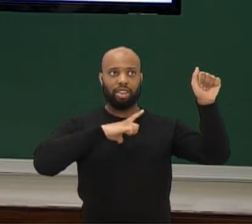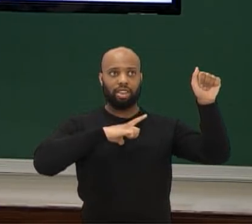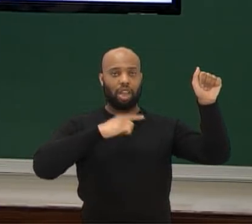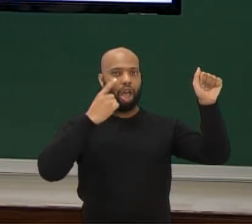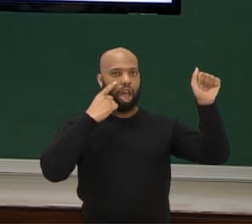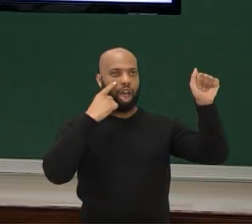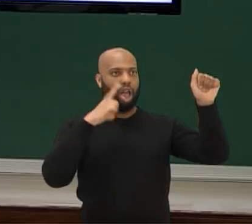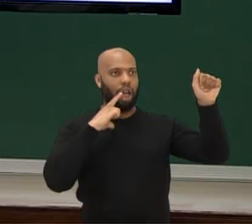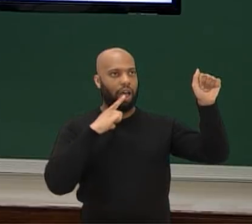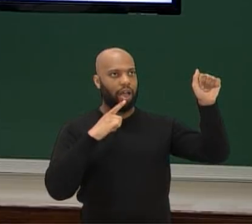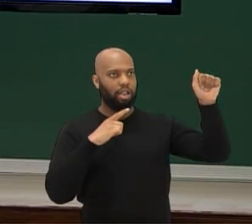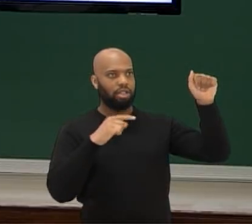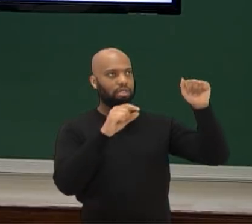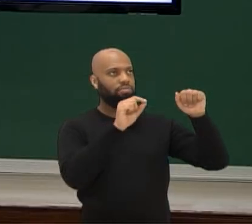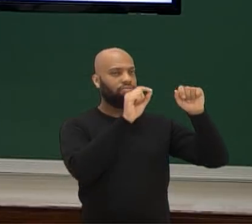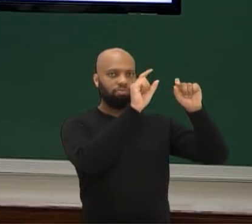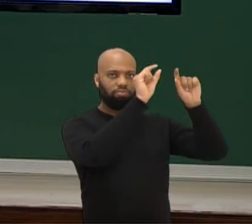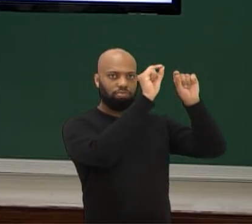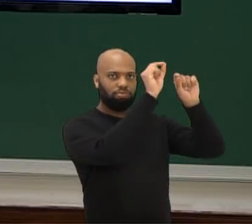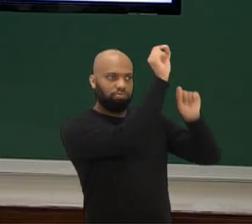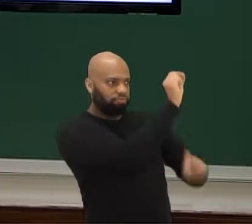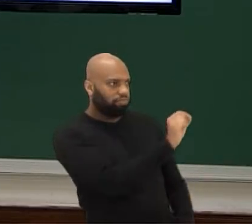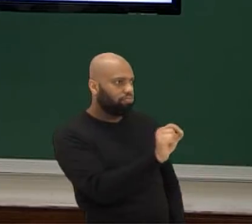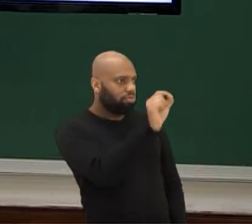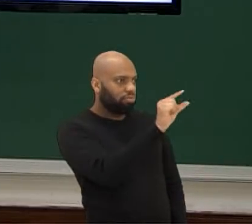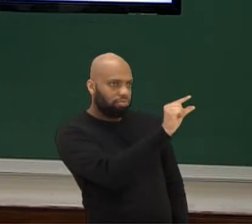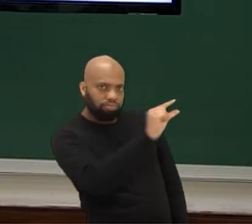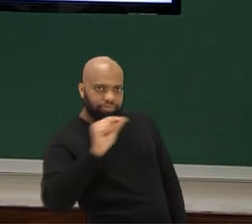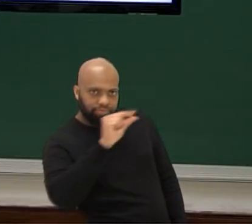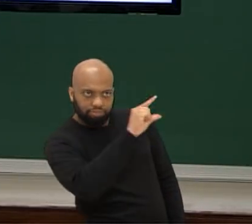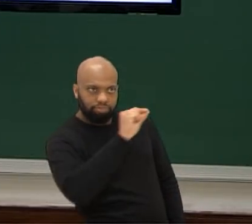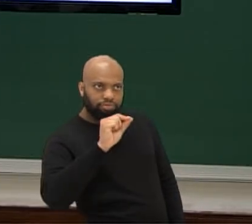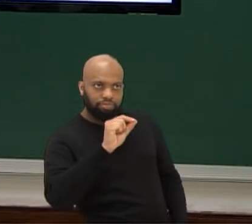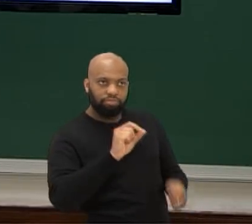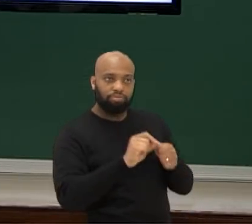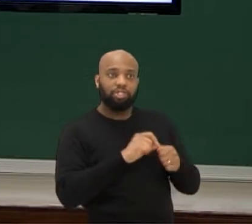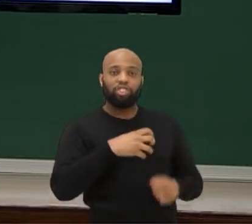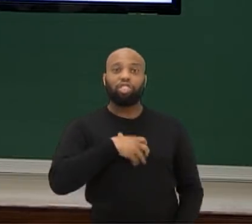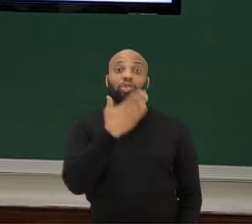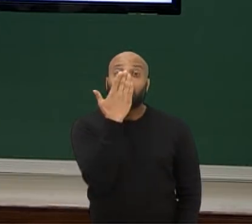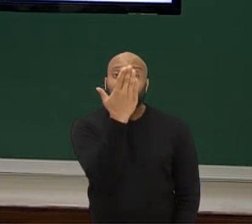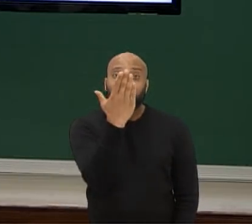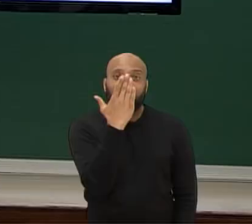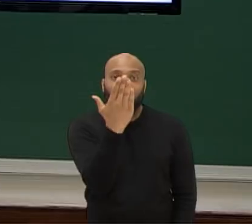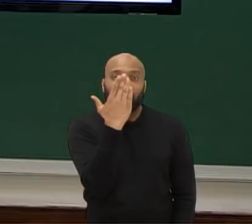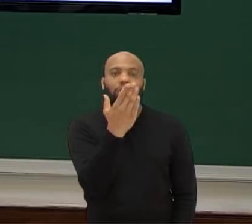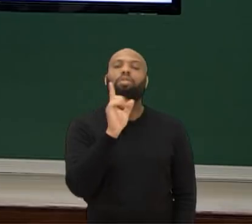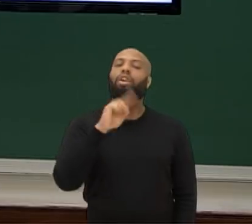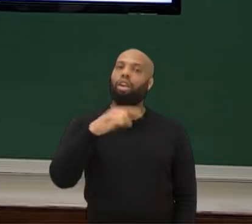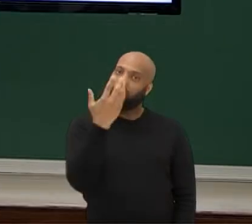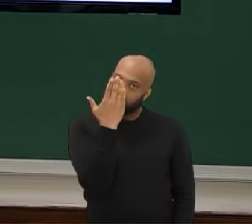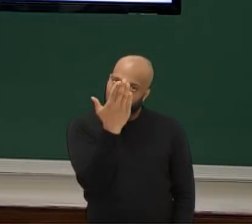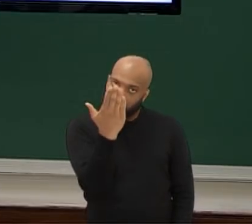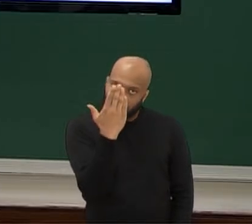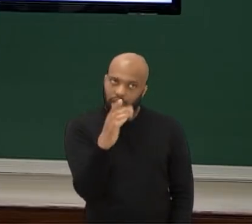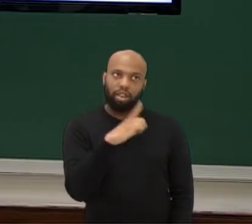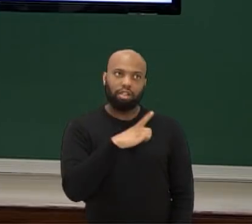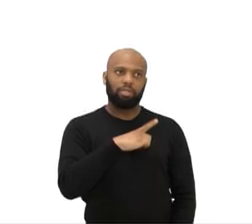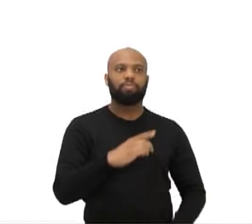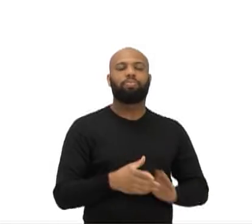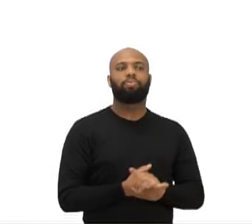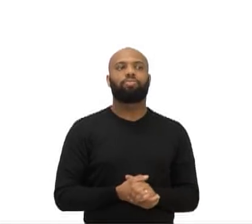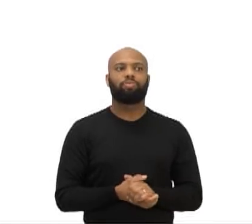perninha aqui embaixo. E ela está refletida, pois é a sua reflexão com relação ao